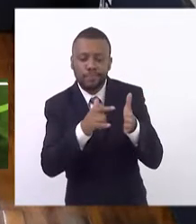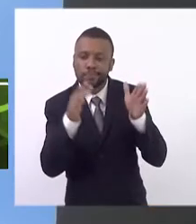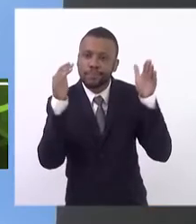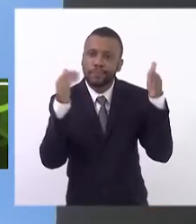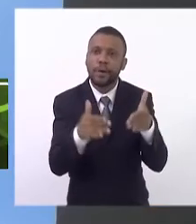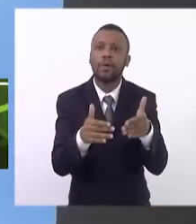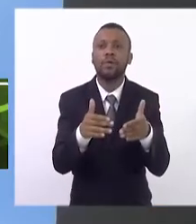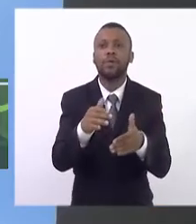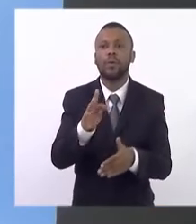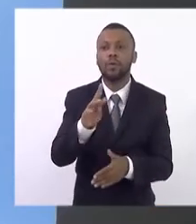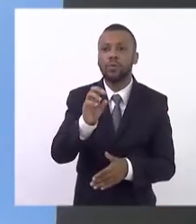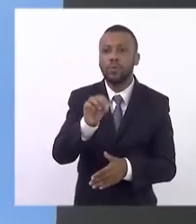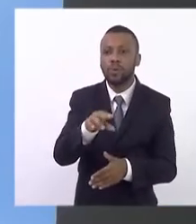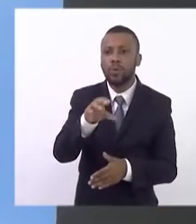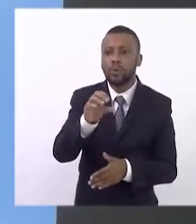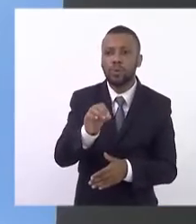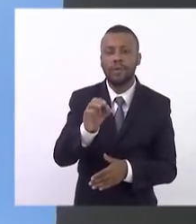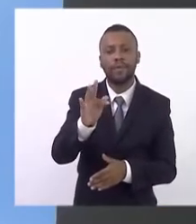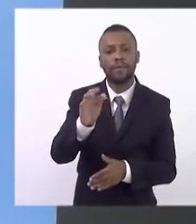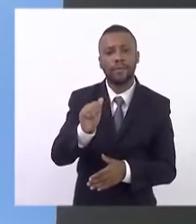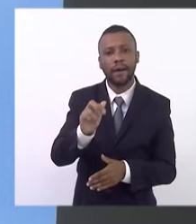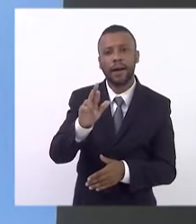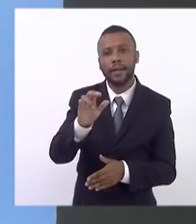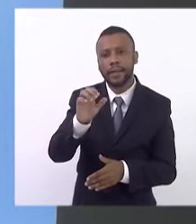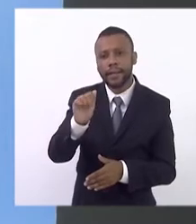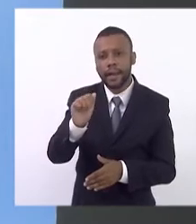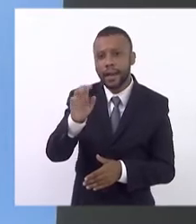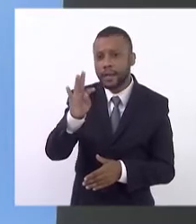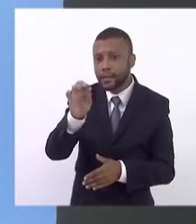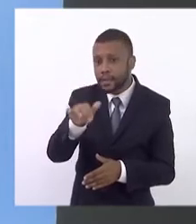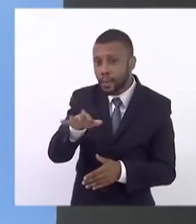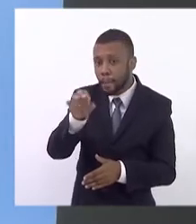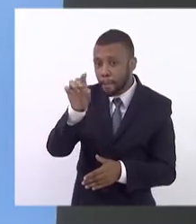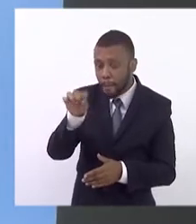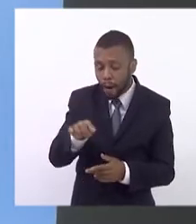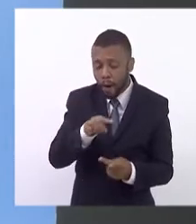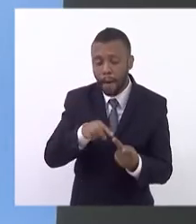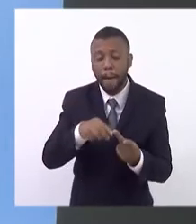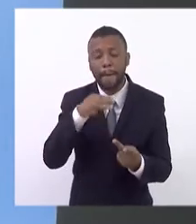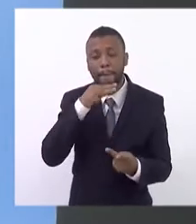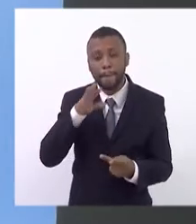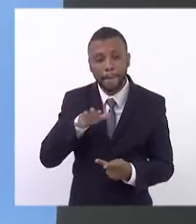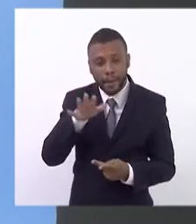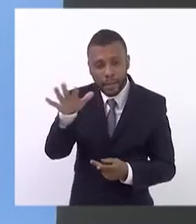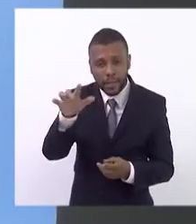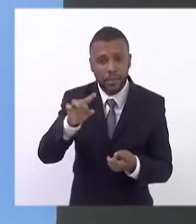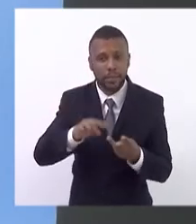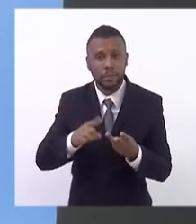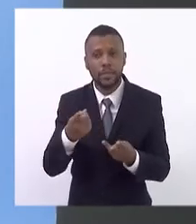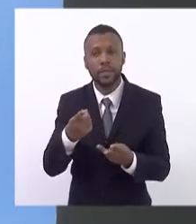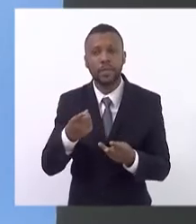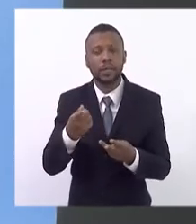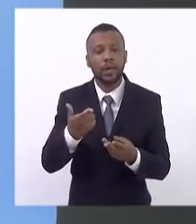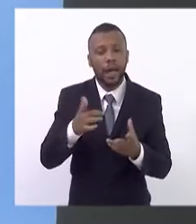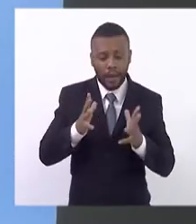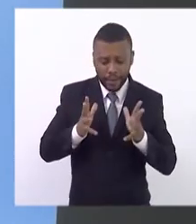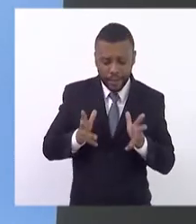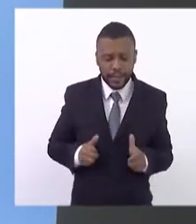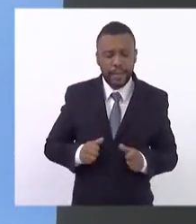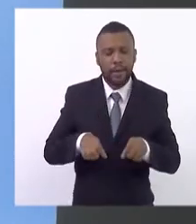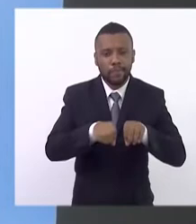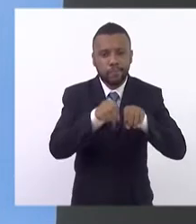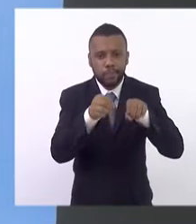Tibor, Manguinhos, e também do saneamento Taboraí, que vem a terceira questão. Perfeito.